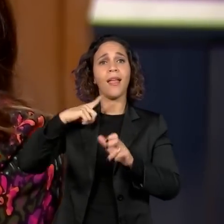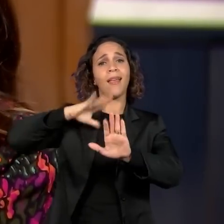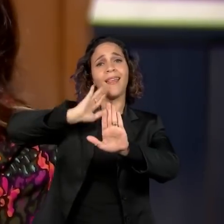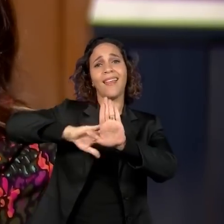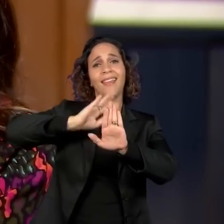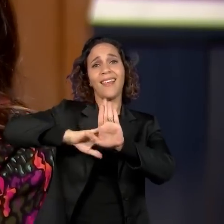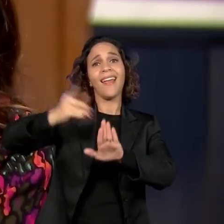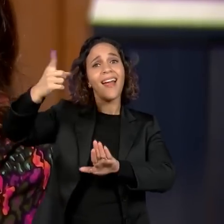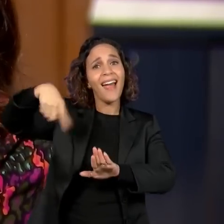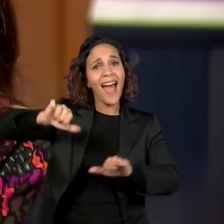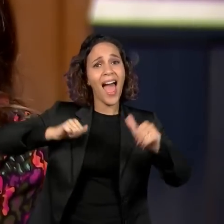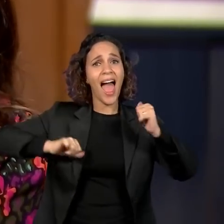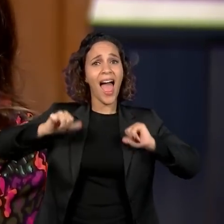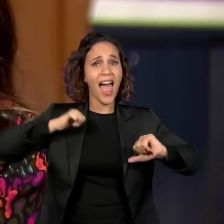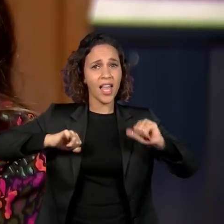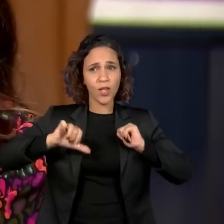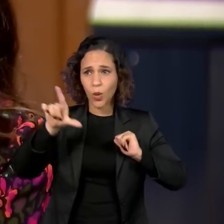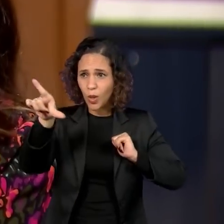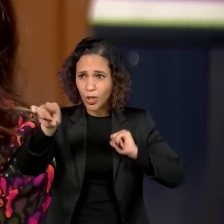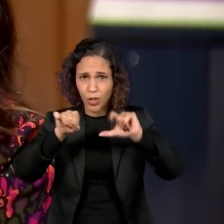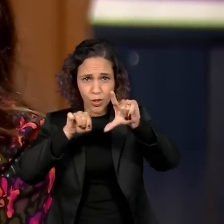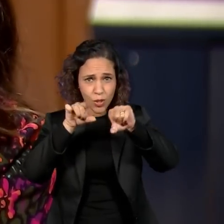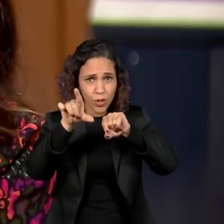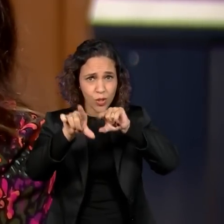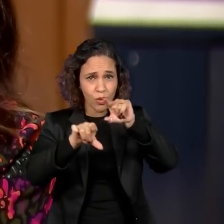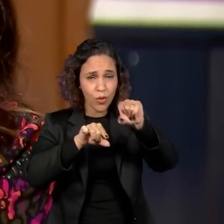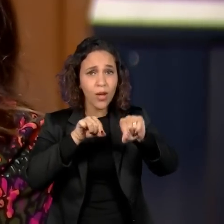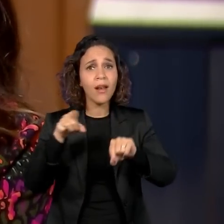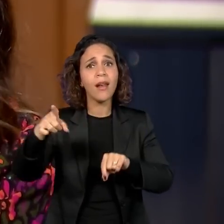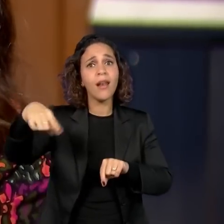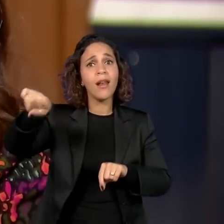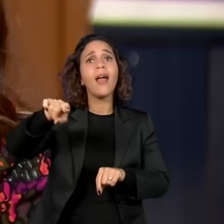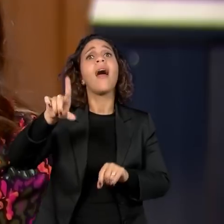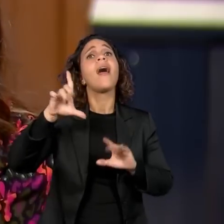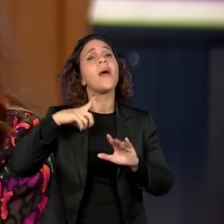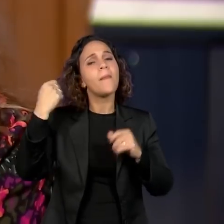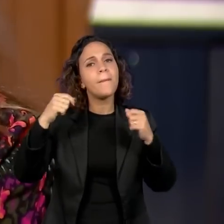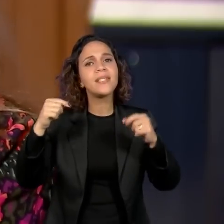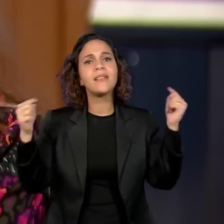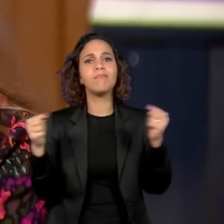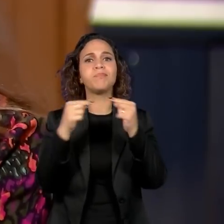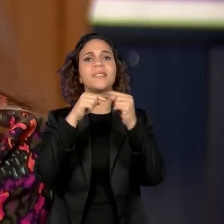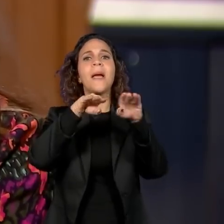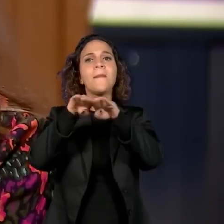esses atores que estão ali sendo escolhidos, eles atendem determinado